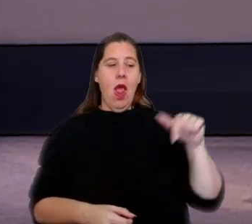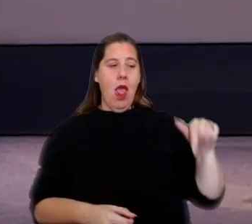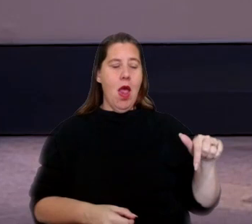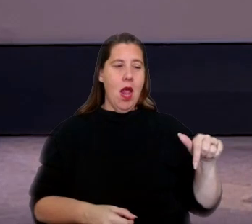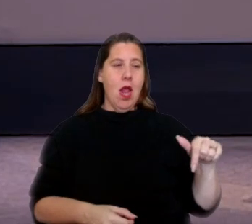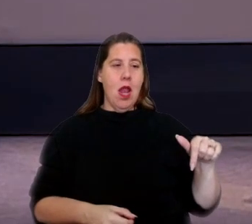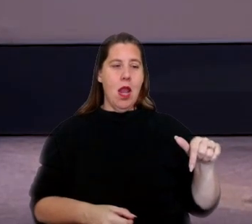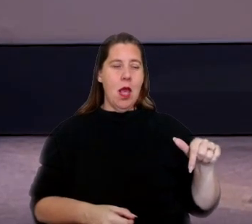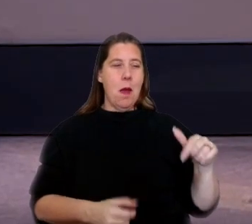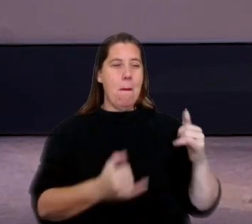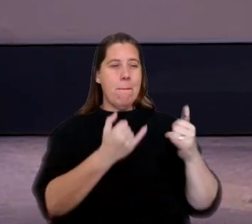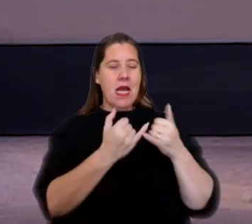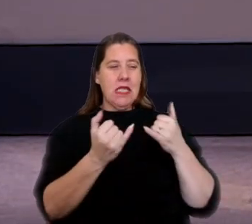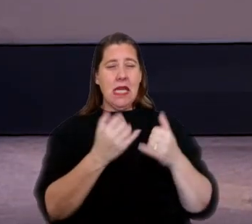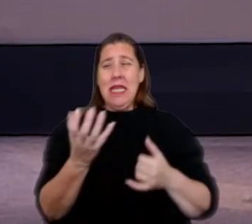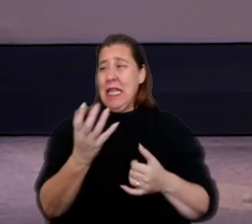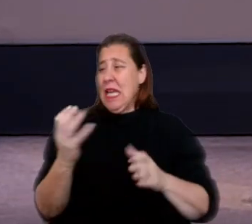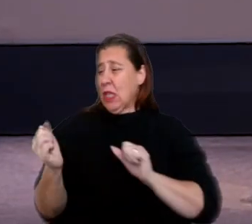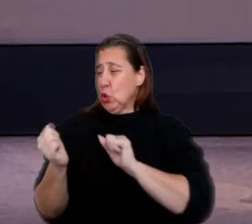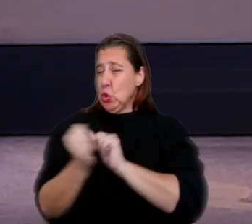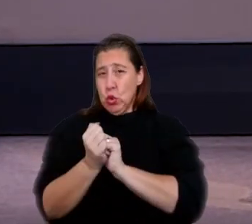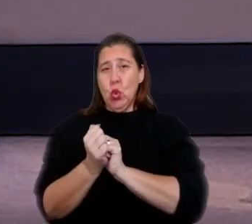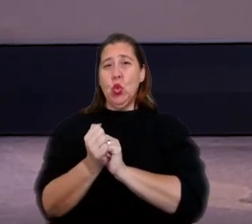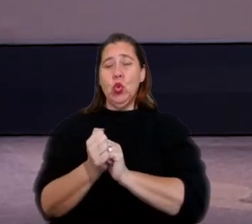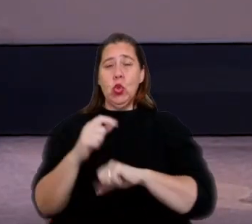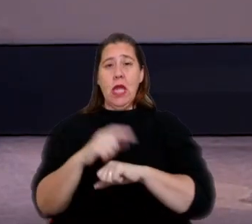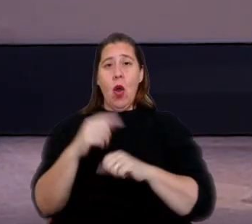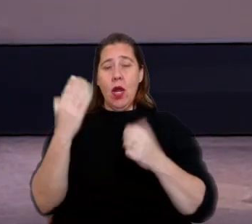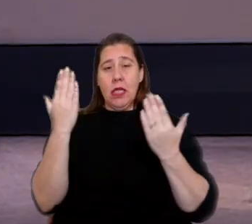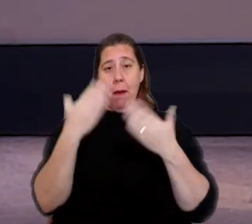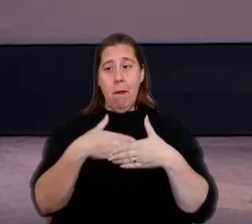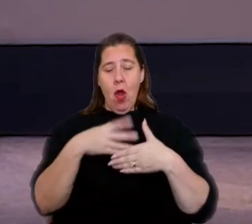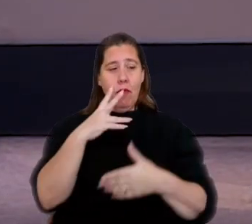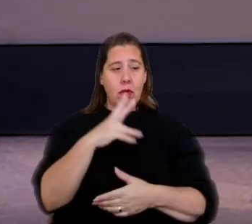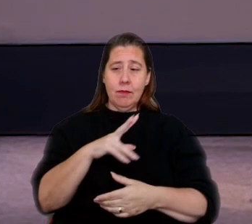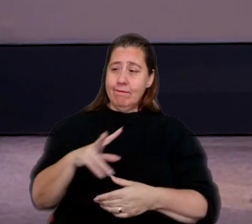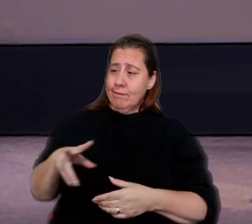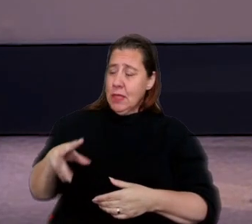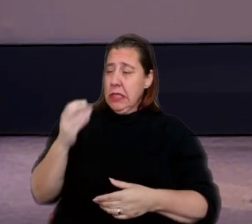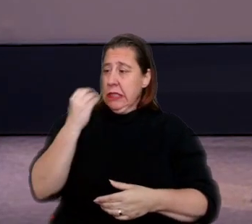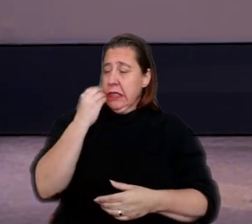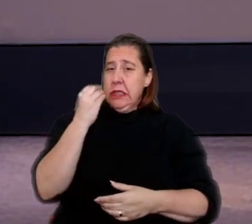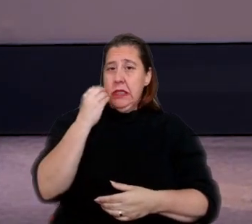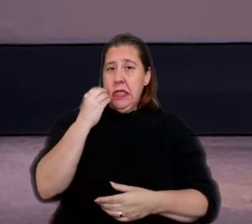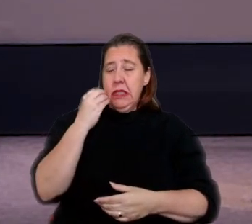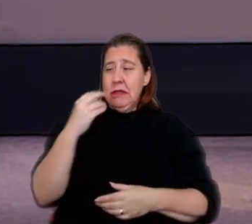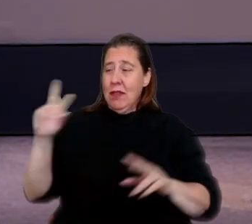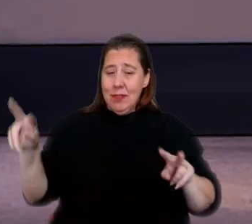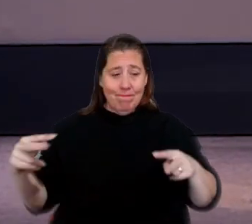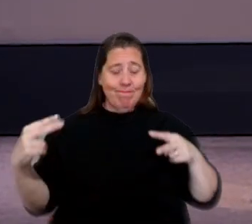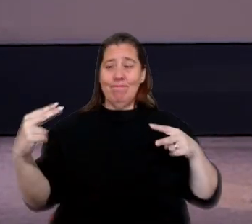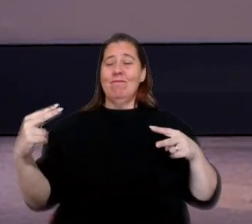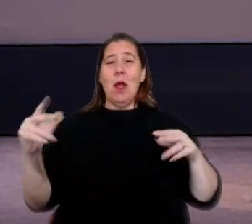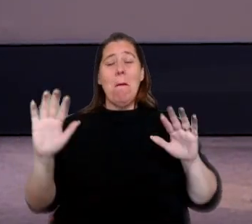Léo, ao mesmo tempo que ele queria estar próximo, então, na hora da prova, ele olhava pro Remy, ele buscava